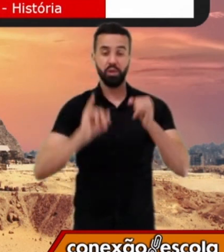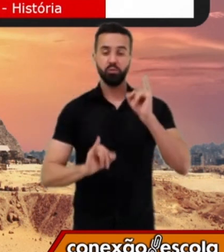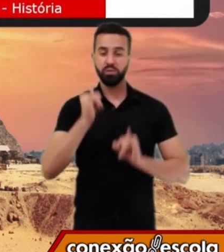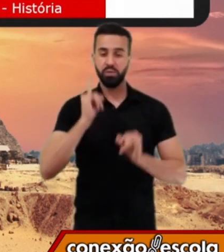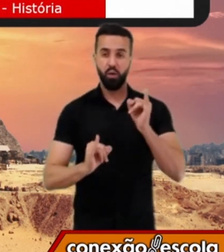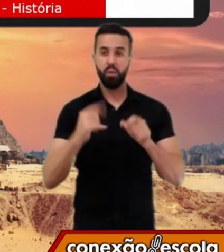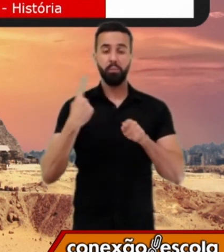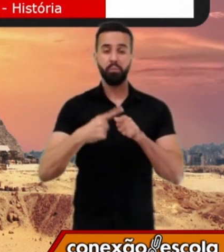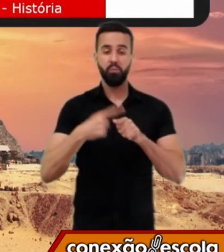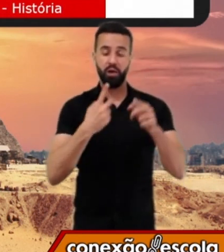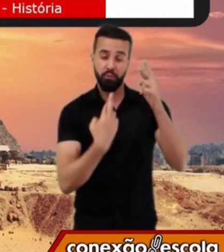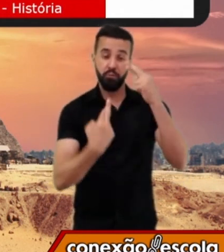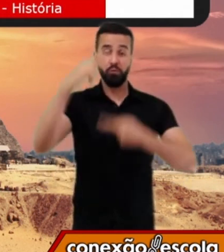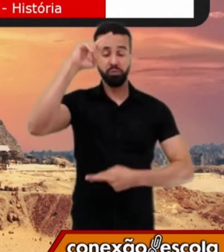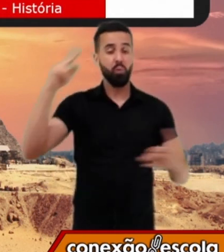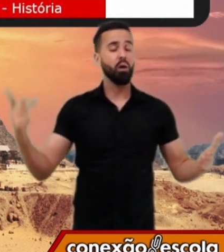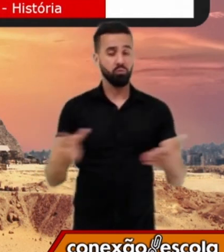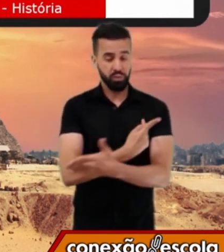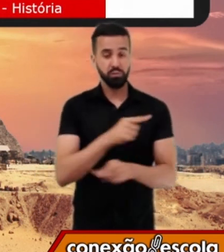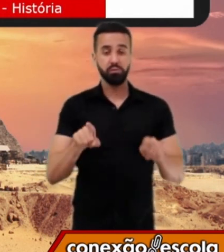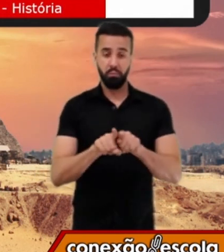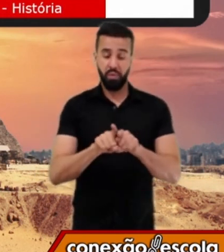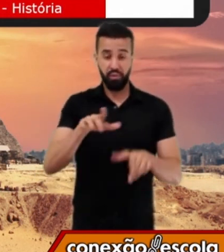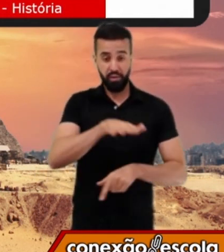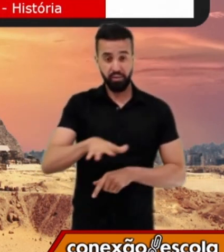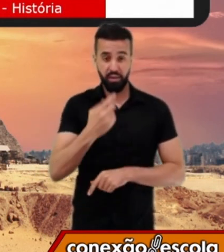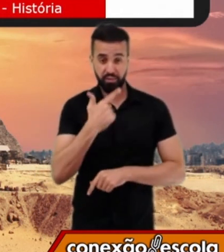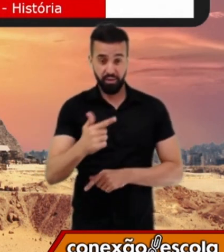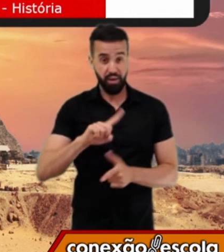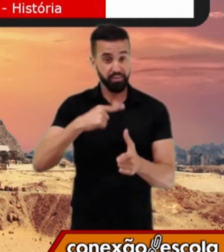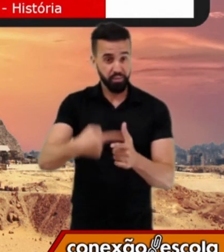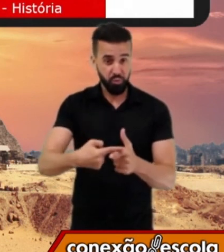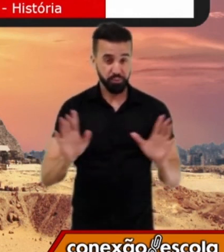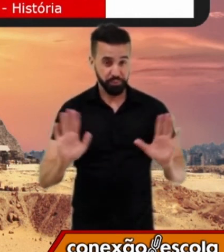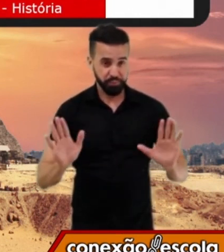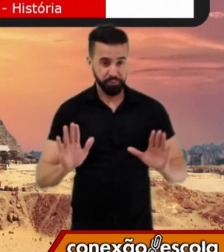e por que essa Revolução Industrial ela acontece na Inglaterra. Até a próxima!